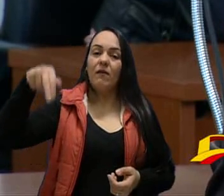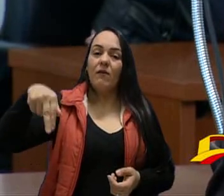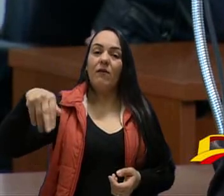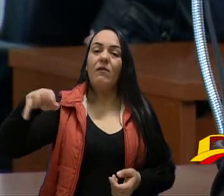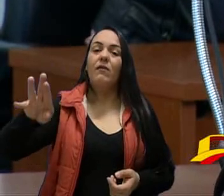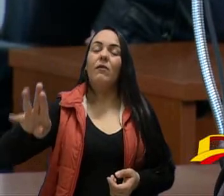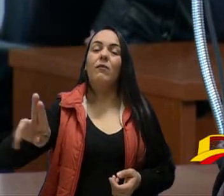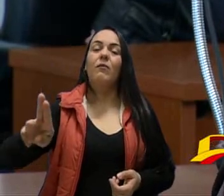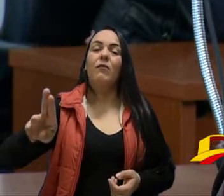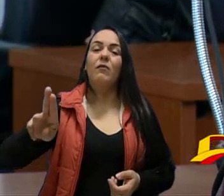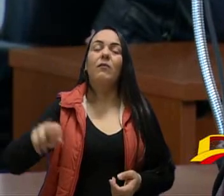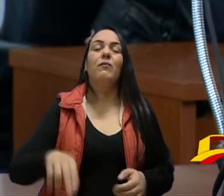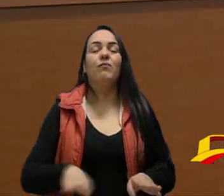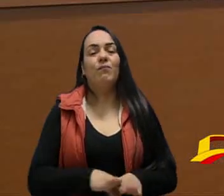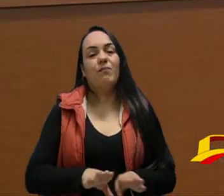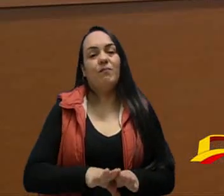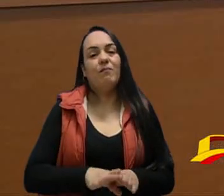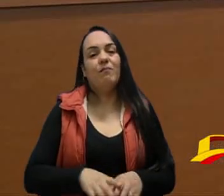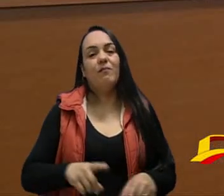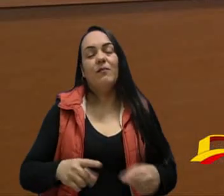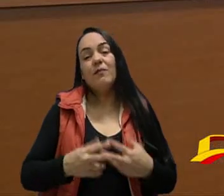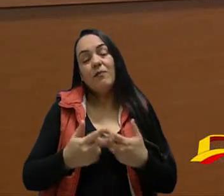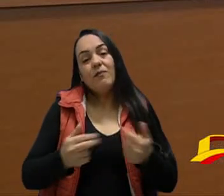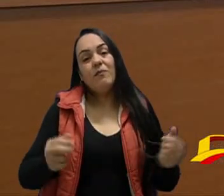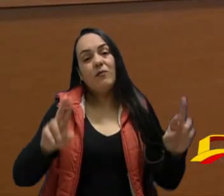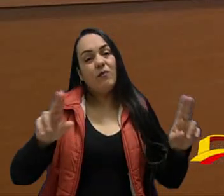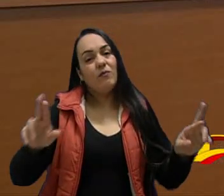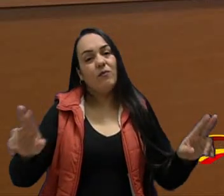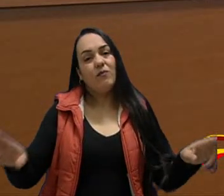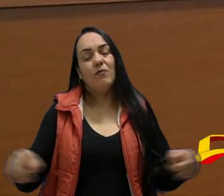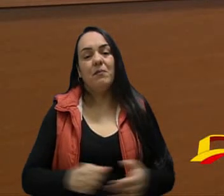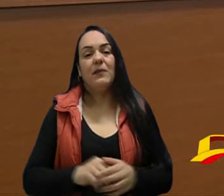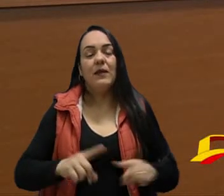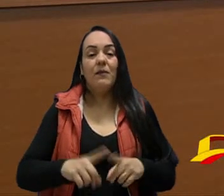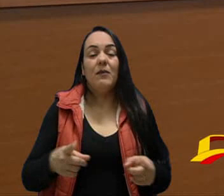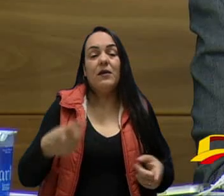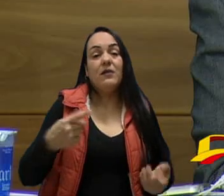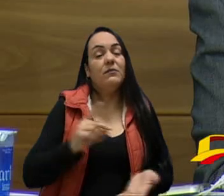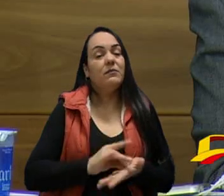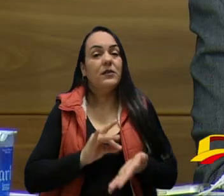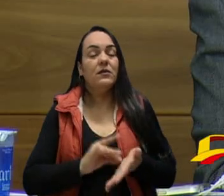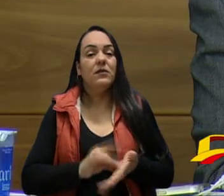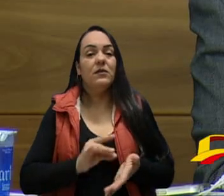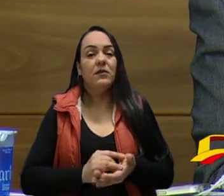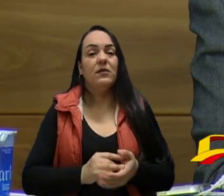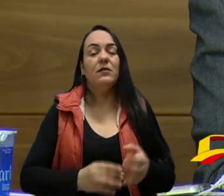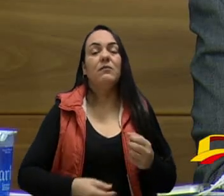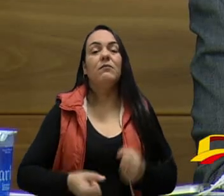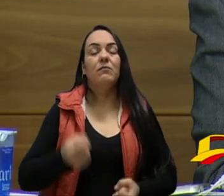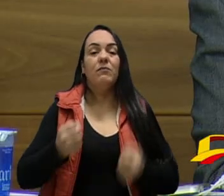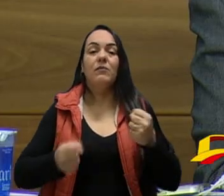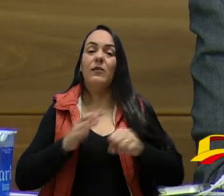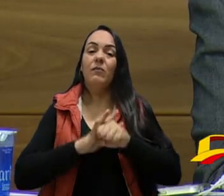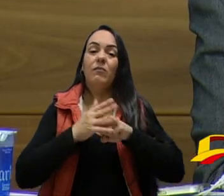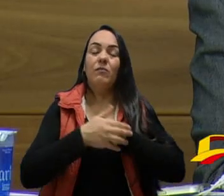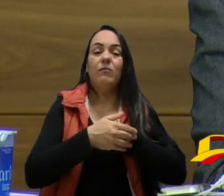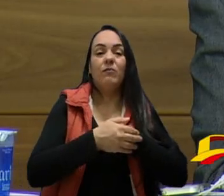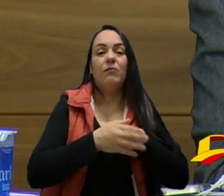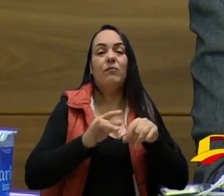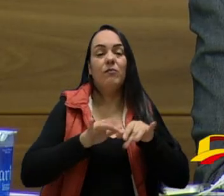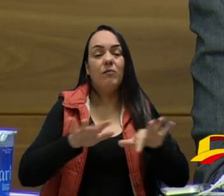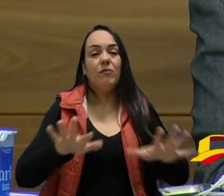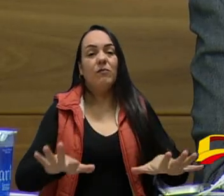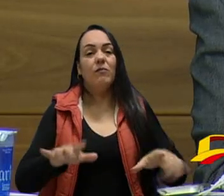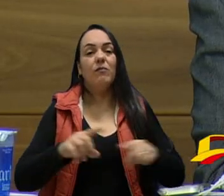de itália e foi questionado tá certo também viu acabei de consultar lá verdade vereadora as ambulâncias do convide elas